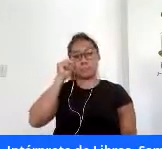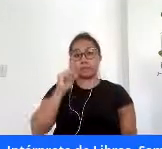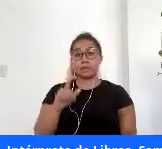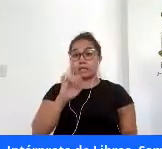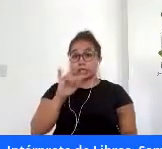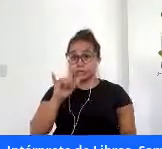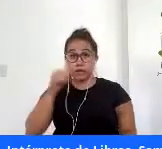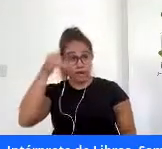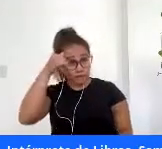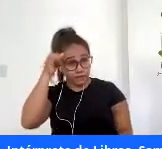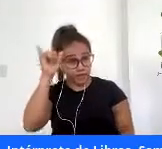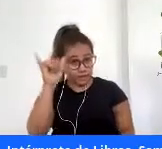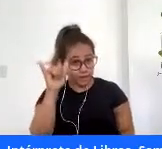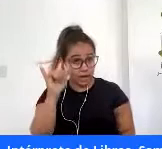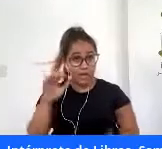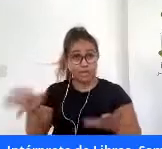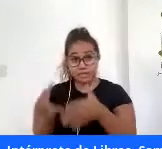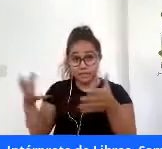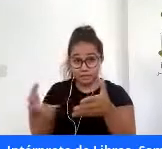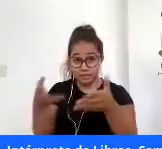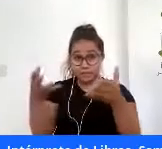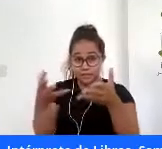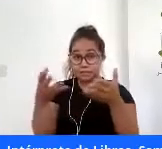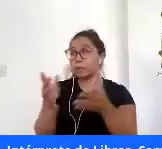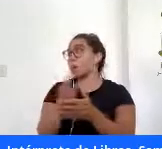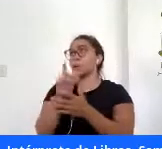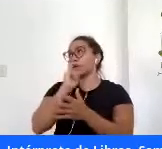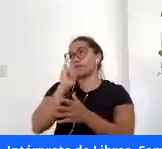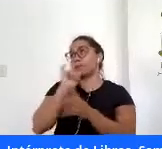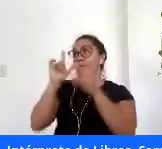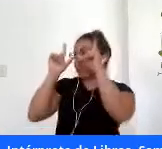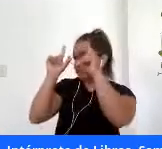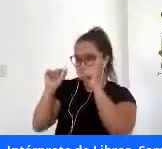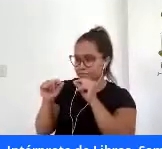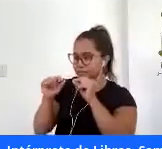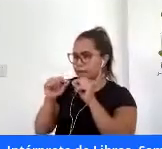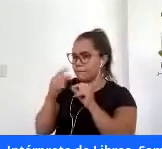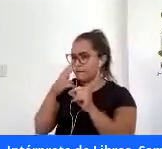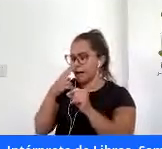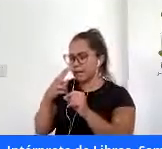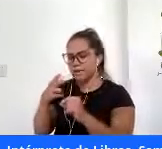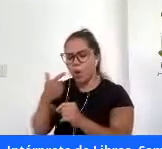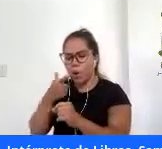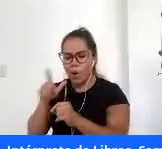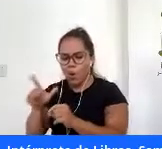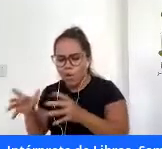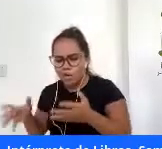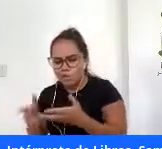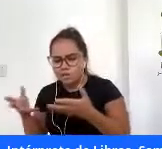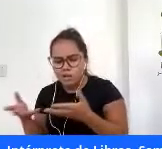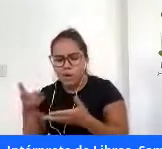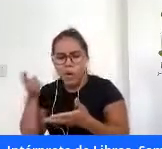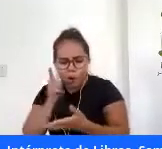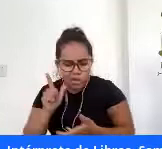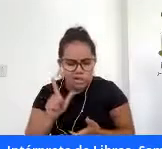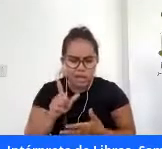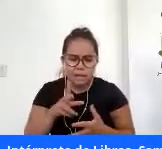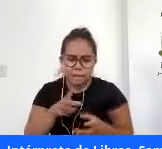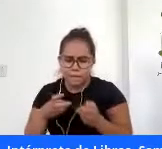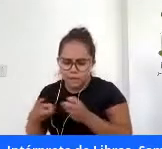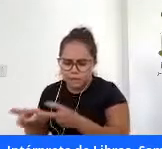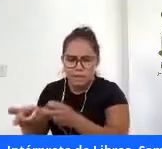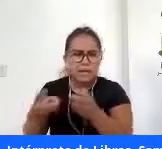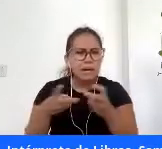inibe um dos seus estímulos, nesse caso o estímulo visual, você aguça os outros estímulos, ou seja, você torna os outros